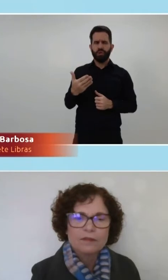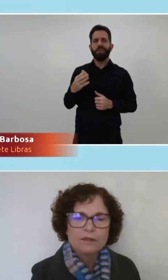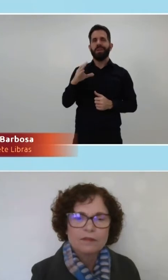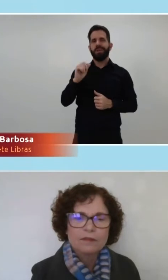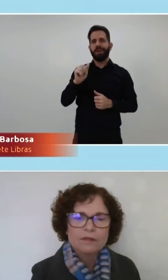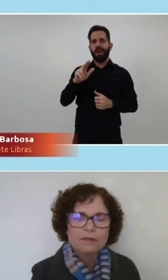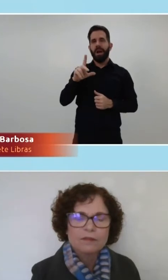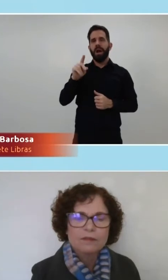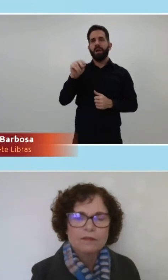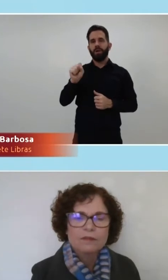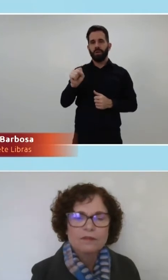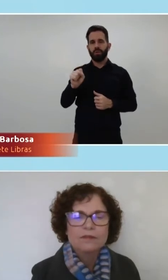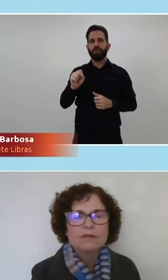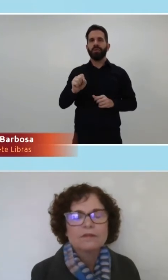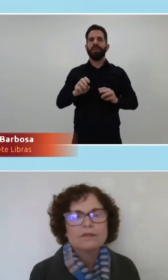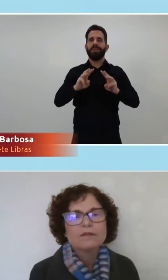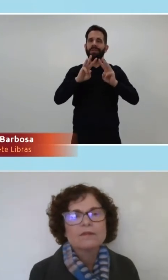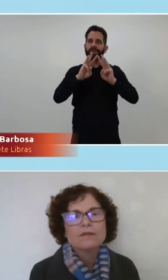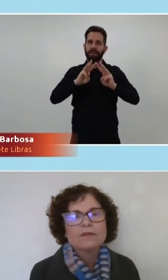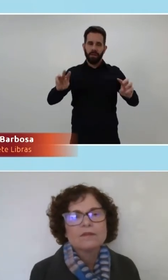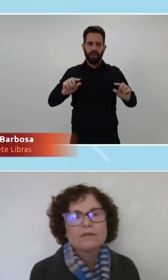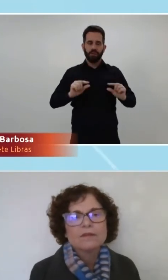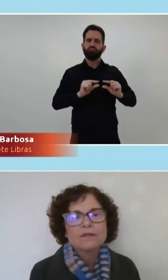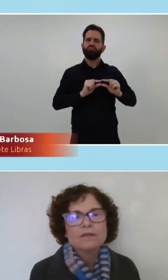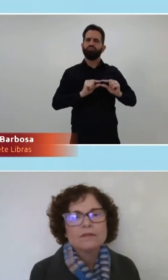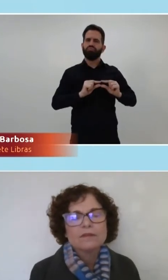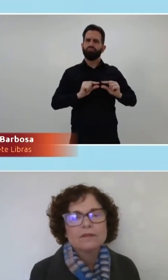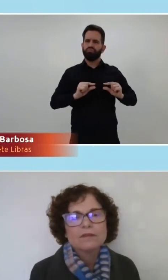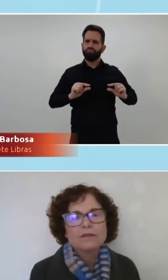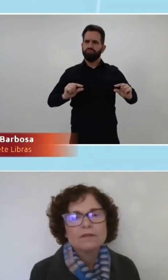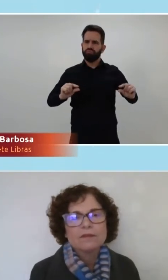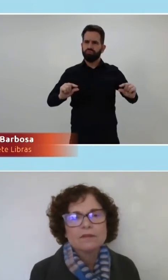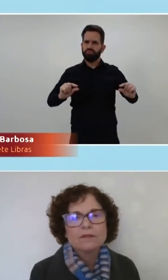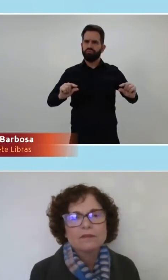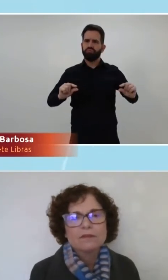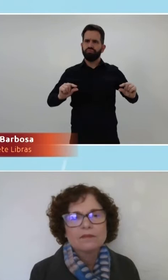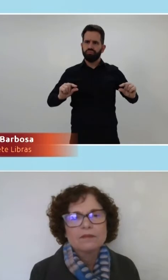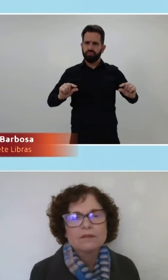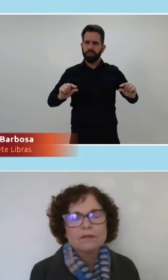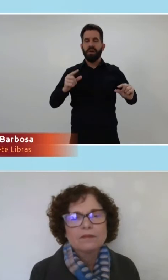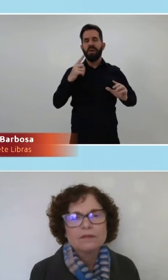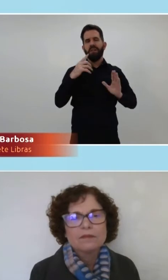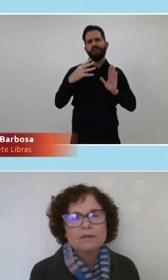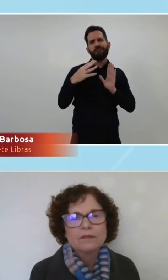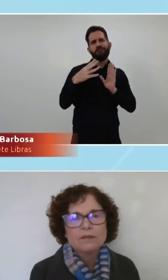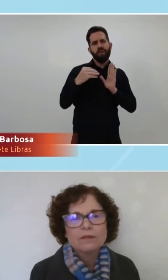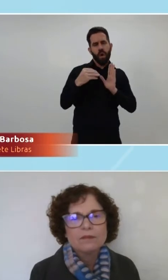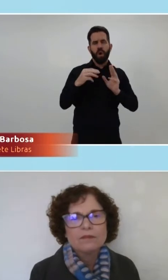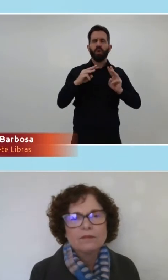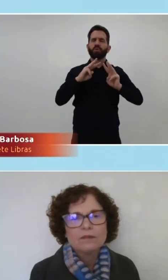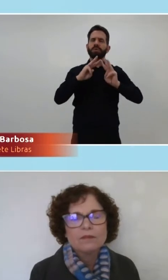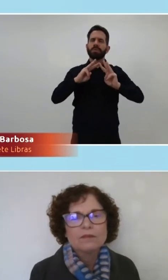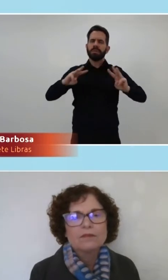na tela, para quem estiver nos assistindo pela TV, se quiser tirar uma foto ou anotar, o site